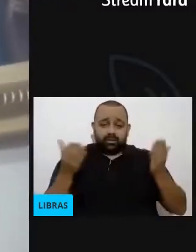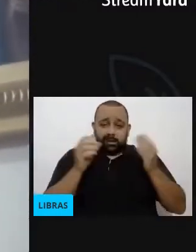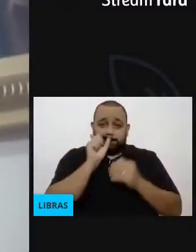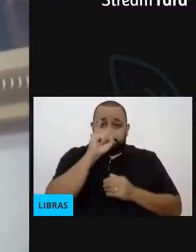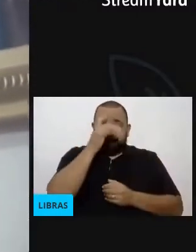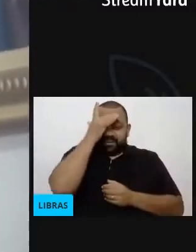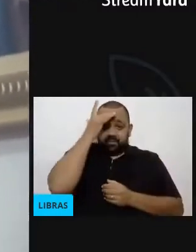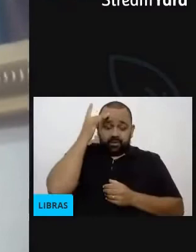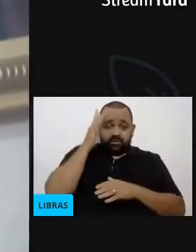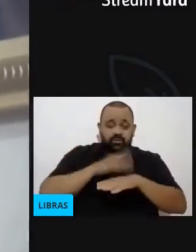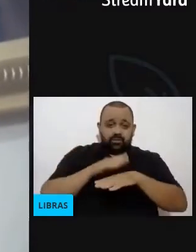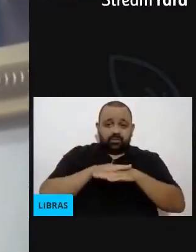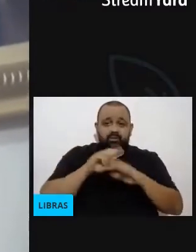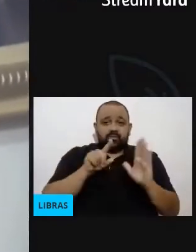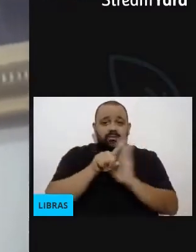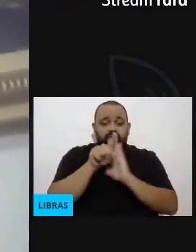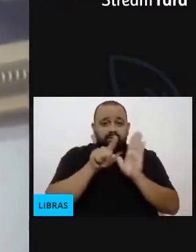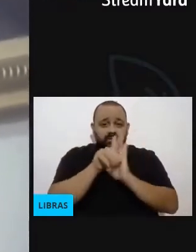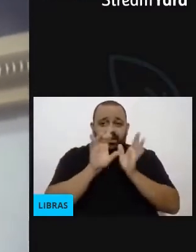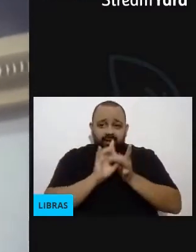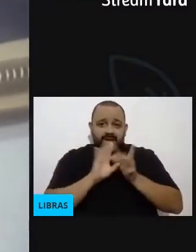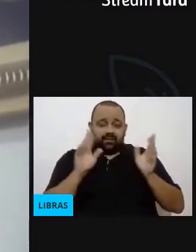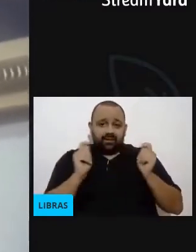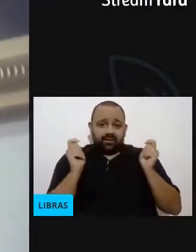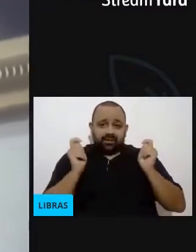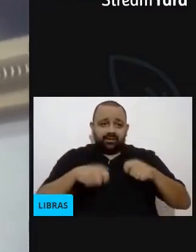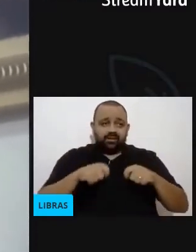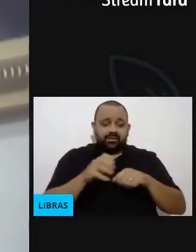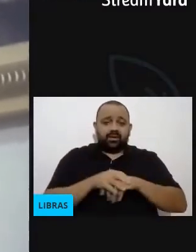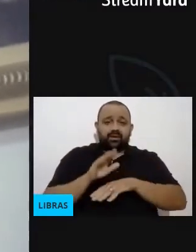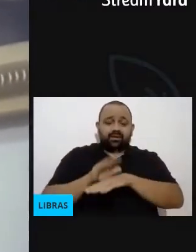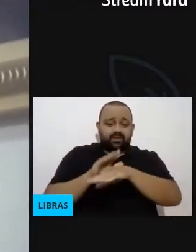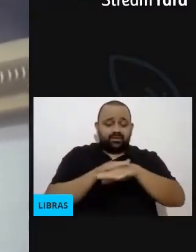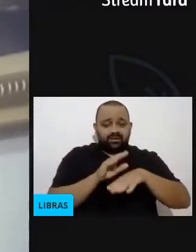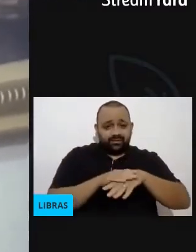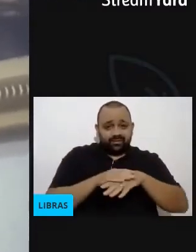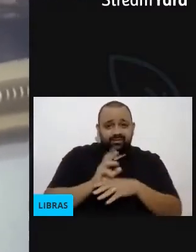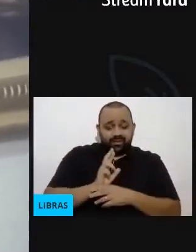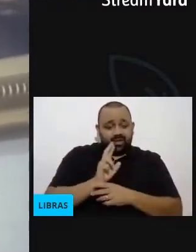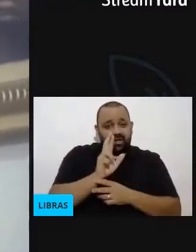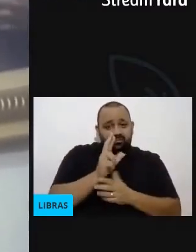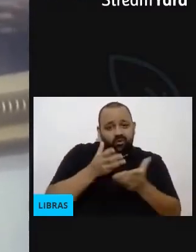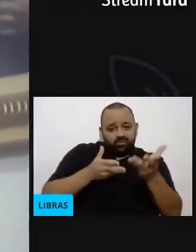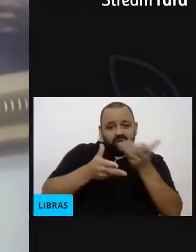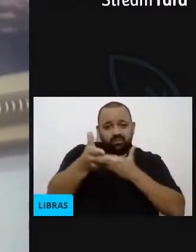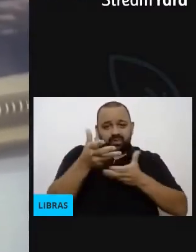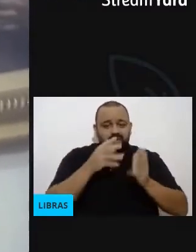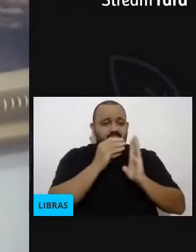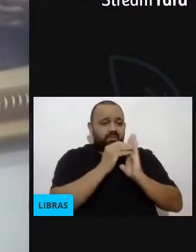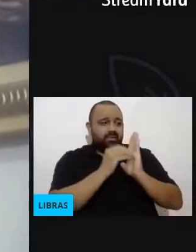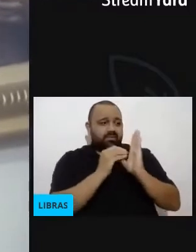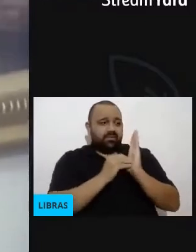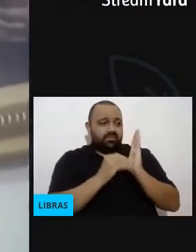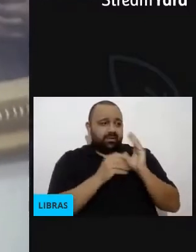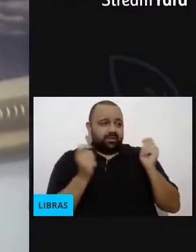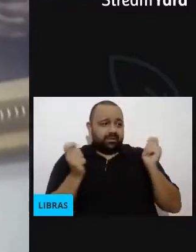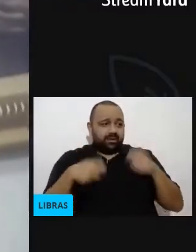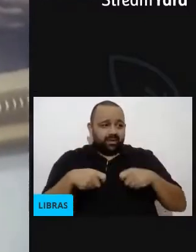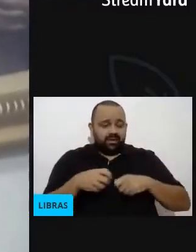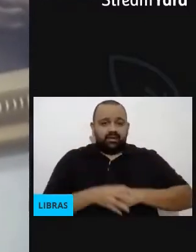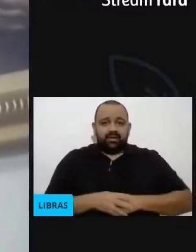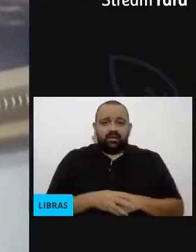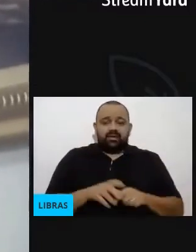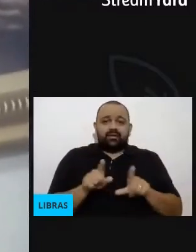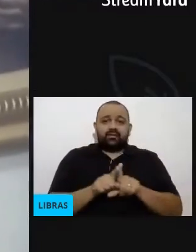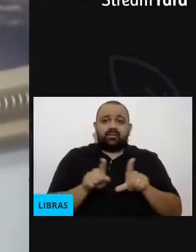fazendo pergunta, pode estar fazendo, tá? Que a gente vai estar respondendo. E agora eu vou passar a